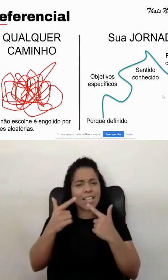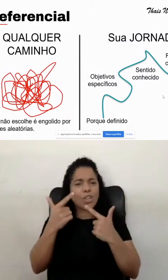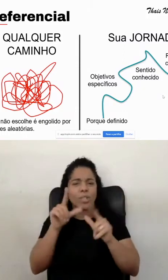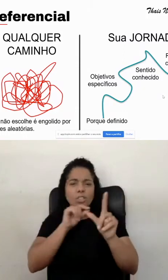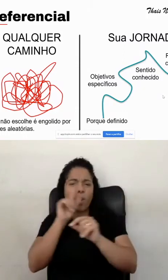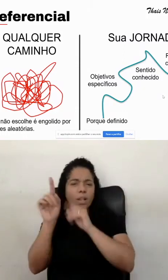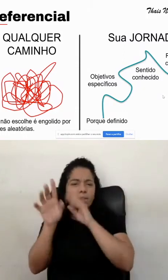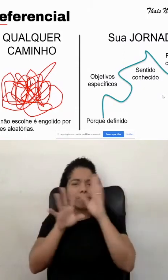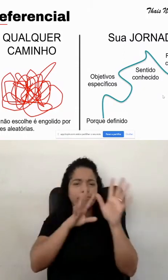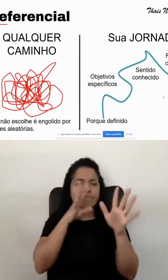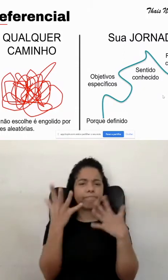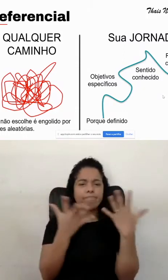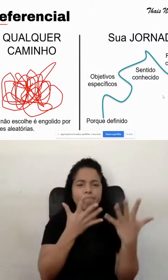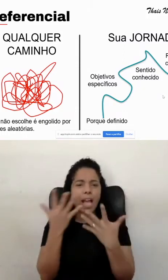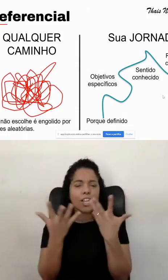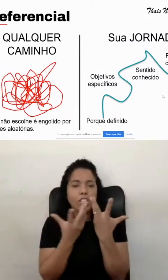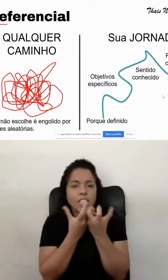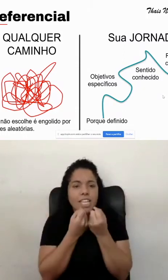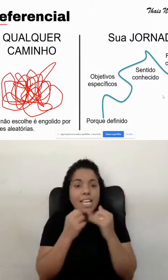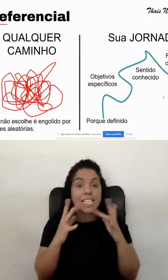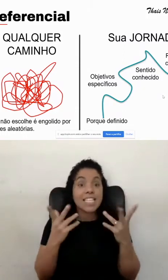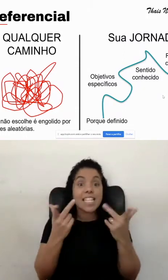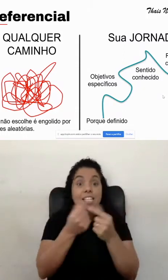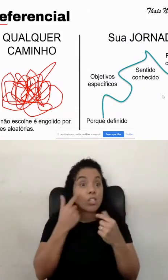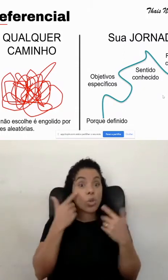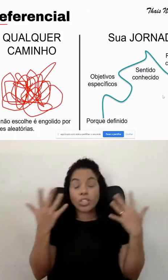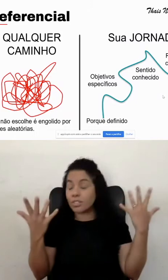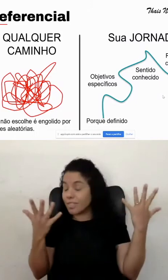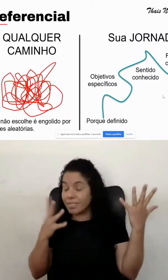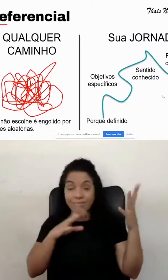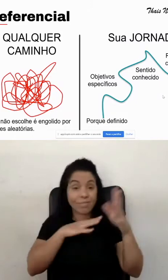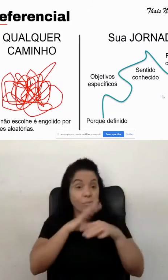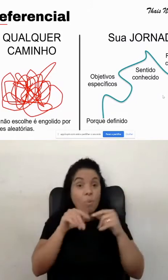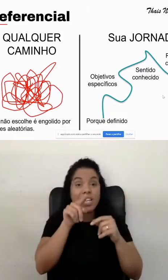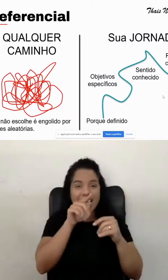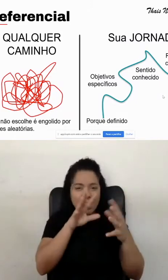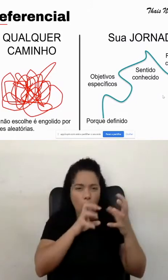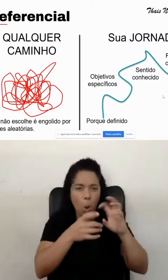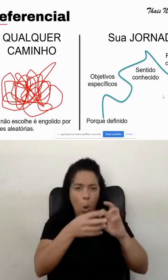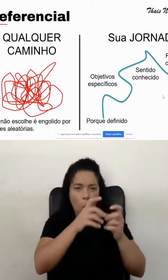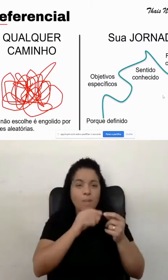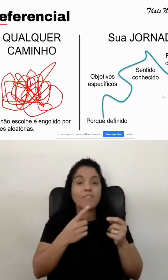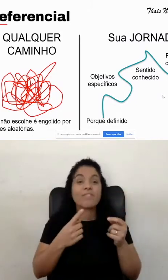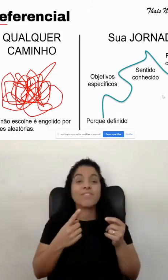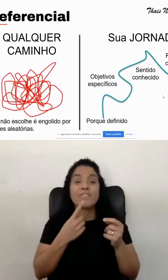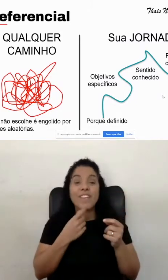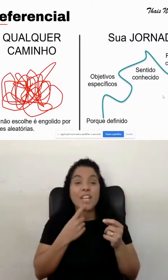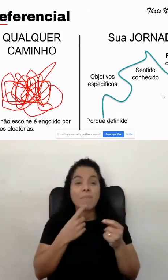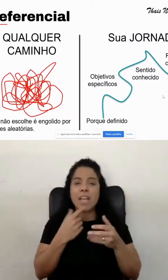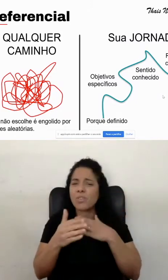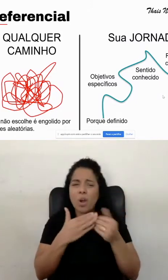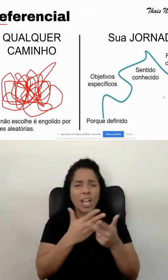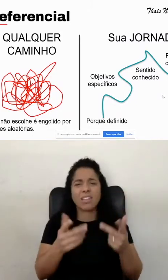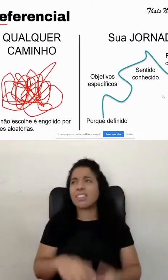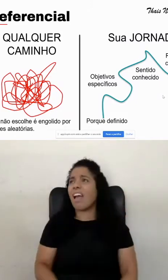acaba sendo engolido por essas decisões aleatórias, esse bololô aí vermelho, né? De qualquer caminho, né?